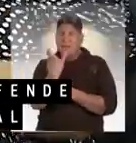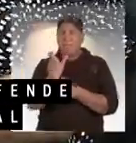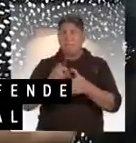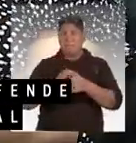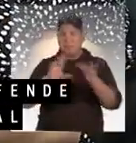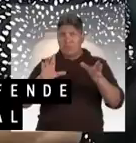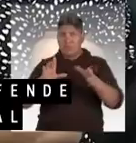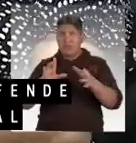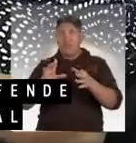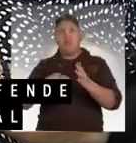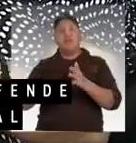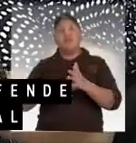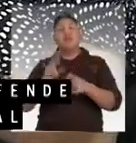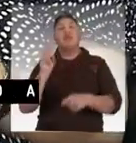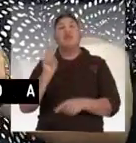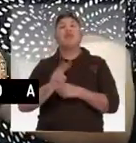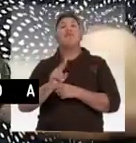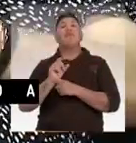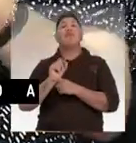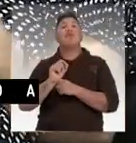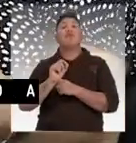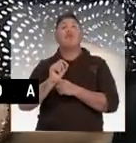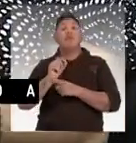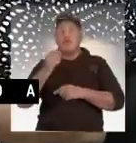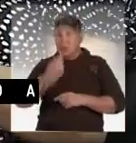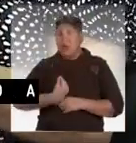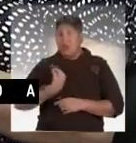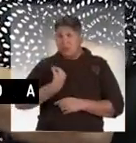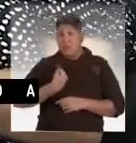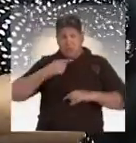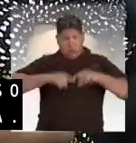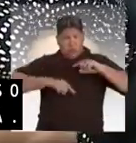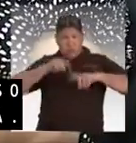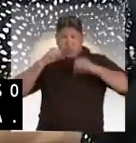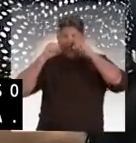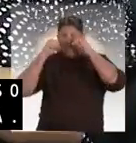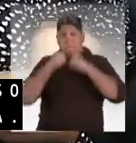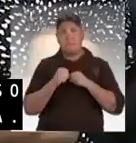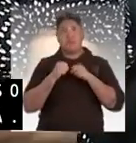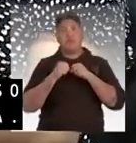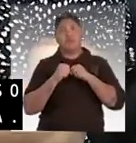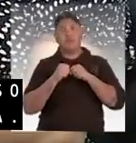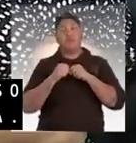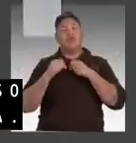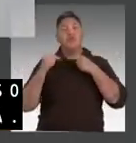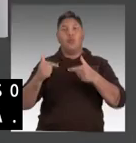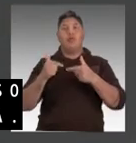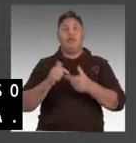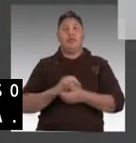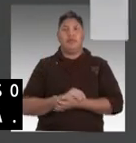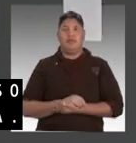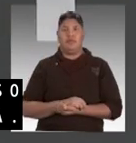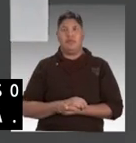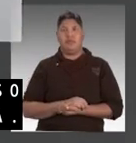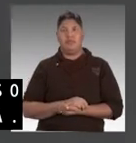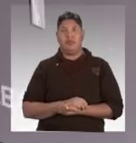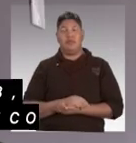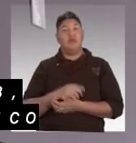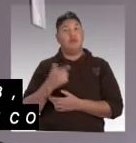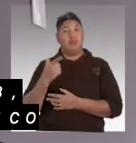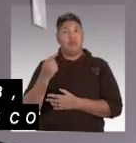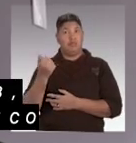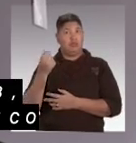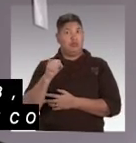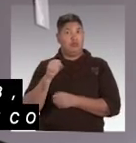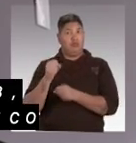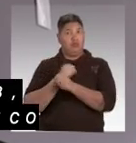a liberdade sindical, você está defendendo a existência de um instrumento poderoso e histórico de luta. Em 2018,